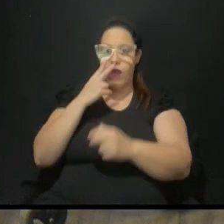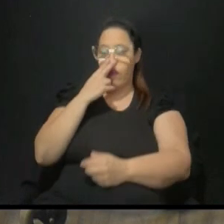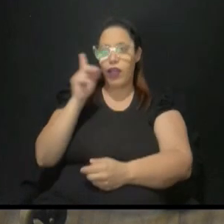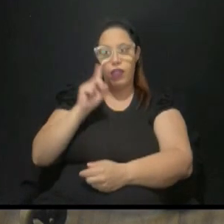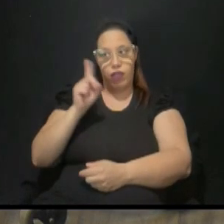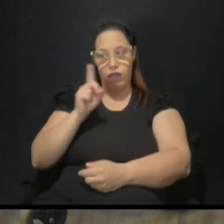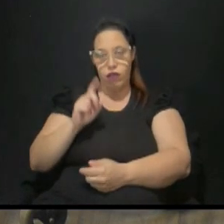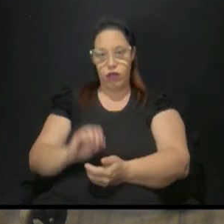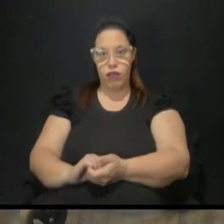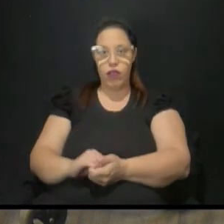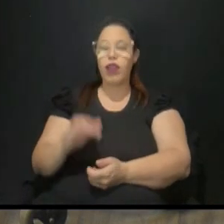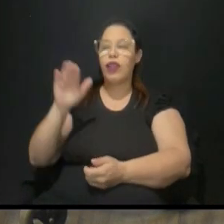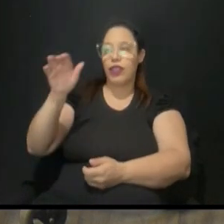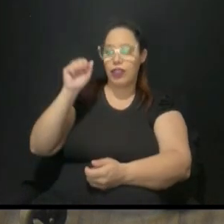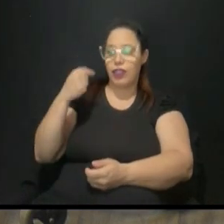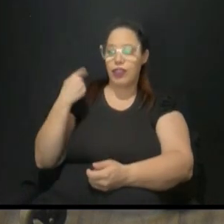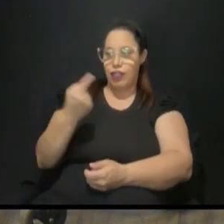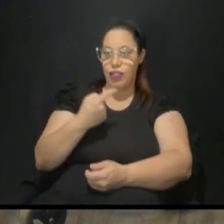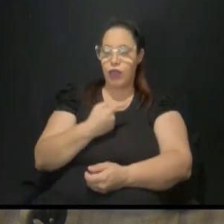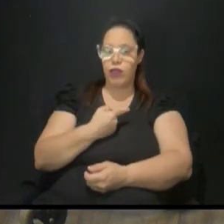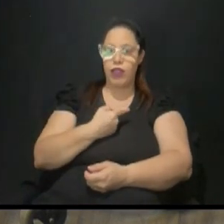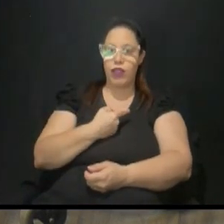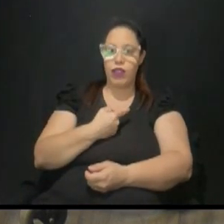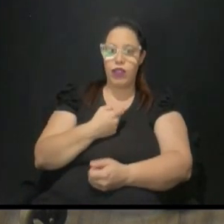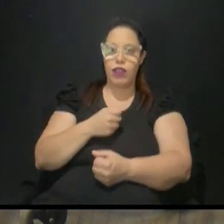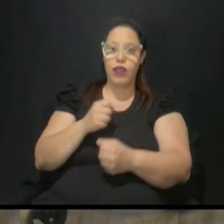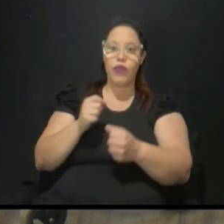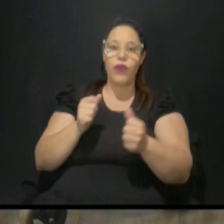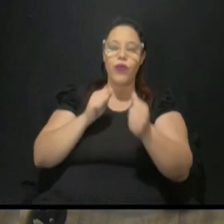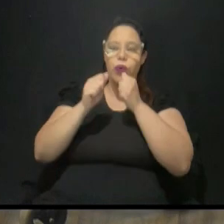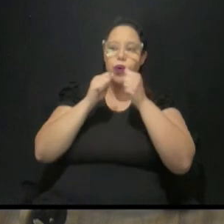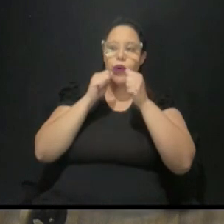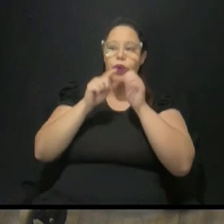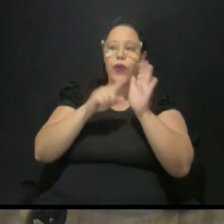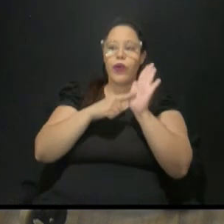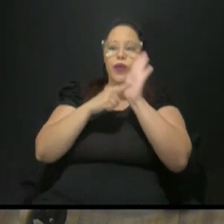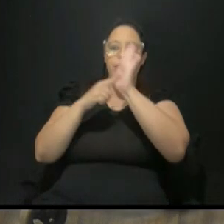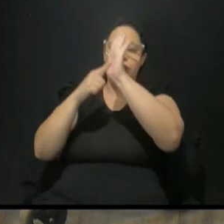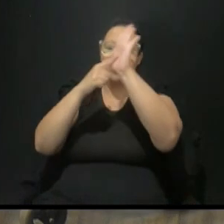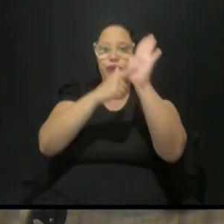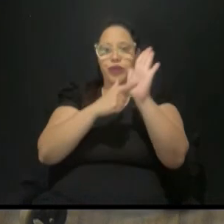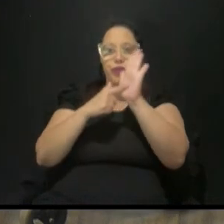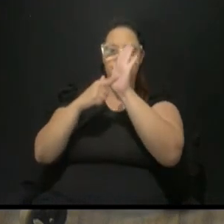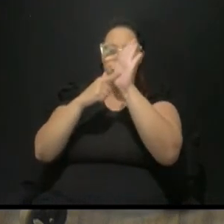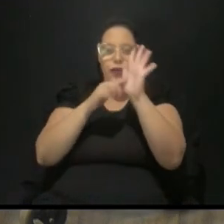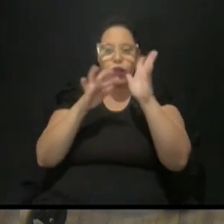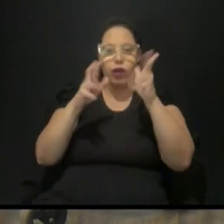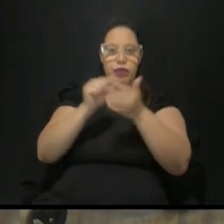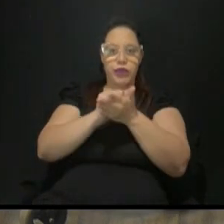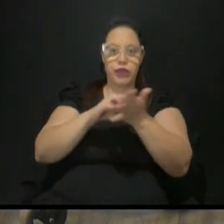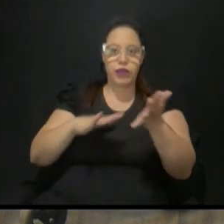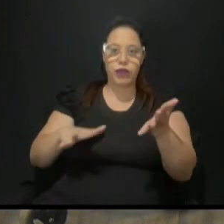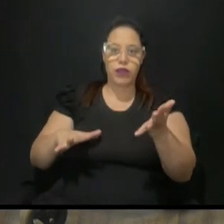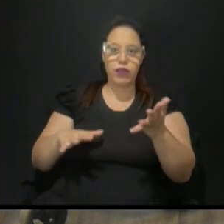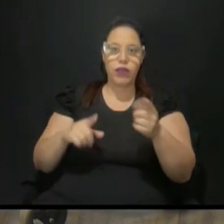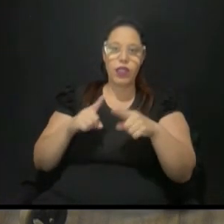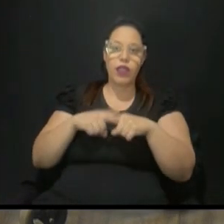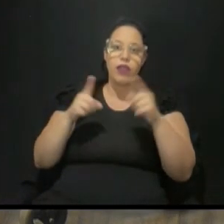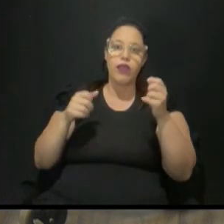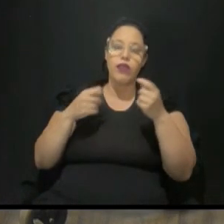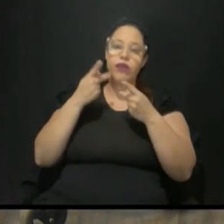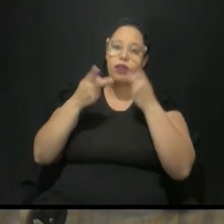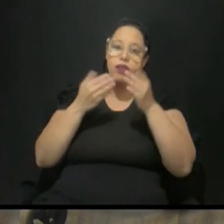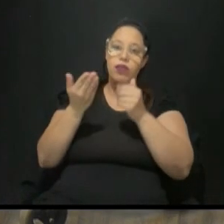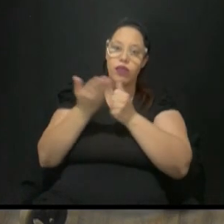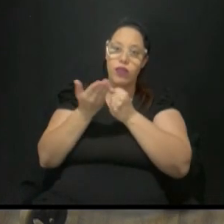gente, hein? Para fazer essa cobertura e mostrar justamente todas essas atividades. Mas como eu disse no bloco anterior, a gente